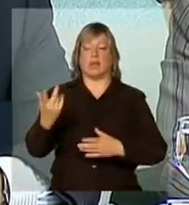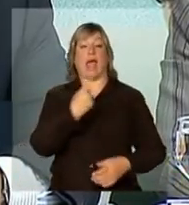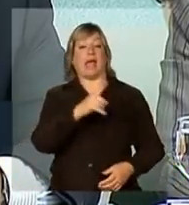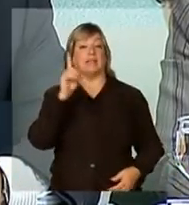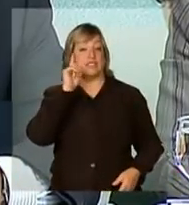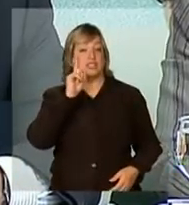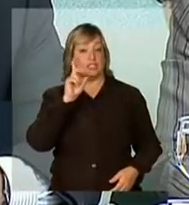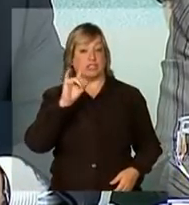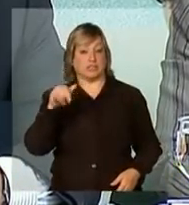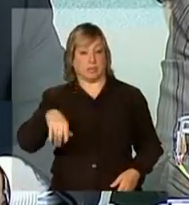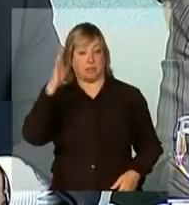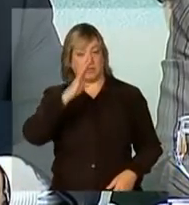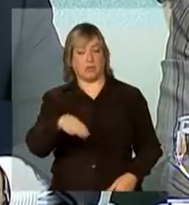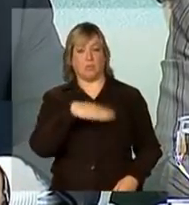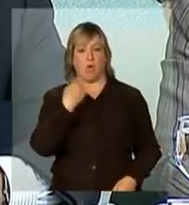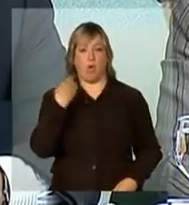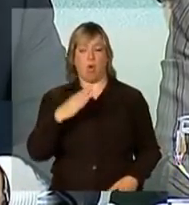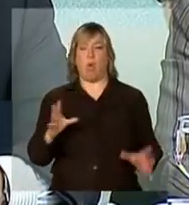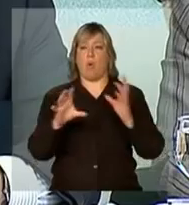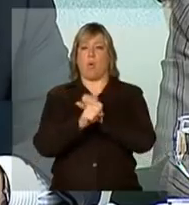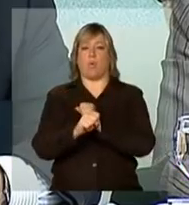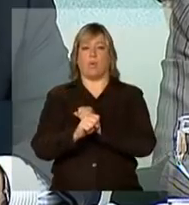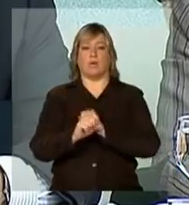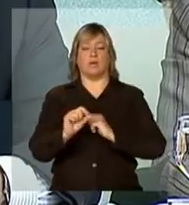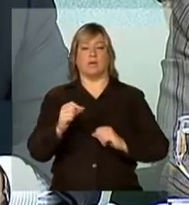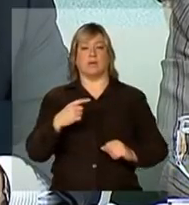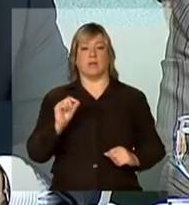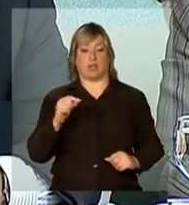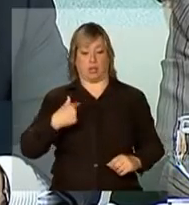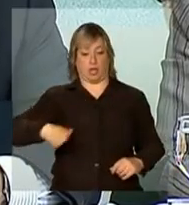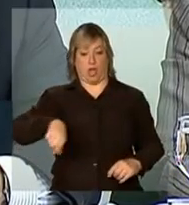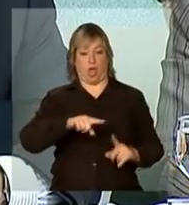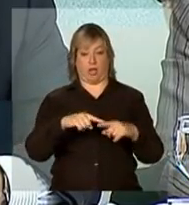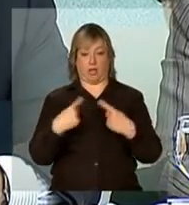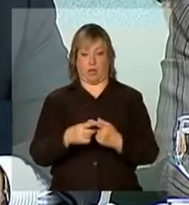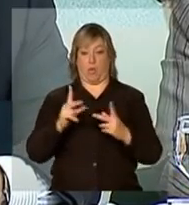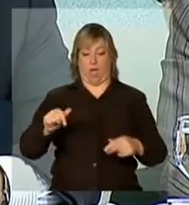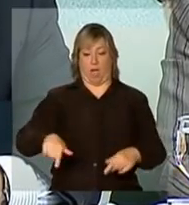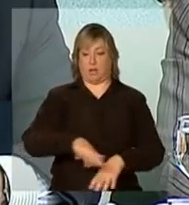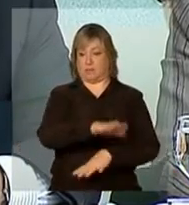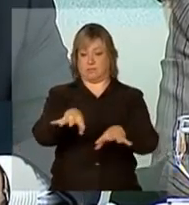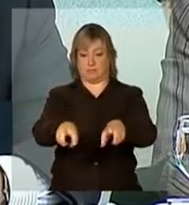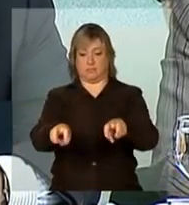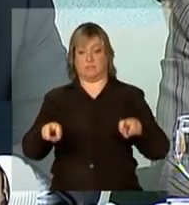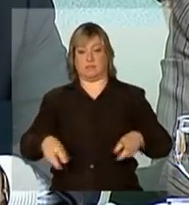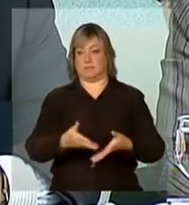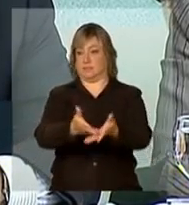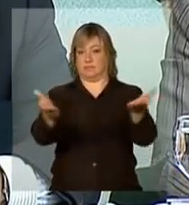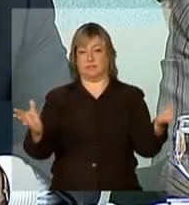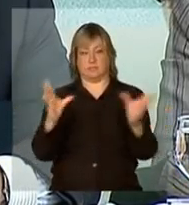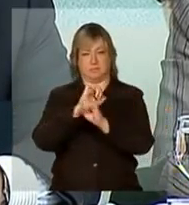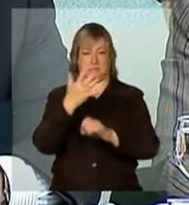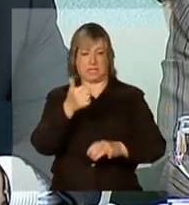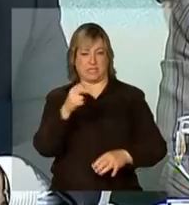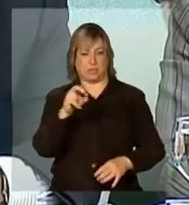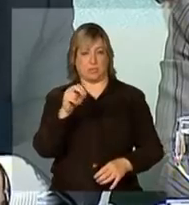Brasil morre o equivalente das pessoas que estamos hoje reunidos aqui neste auditório.